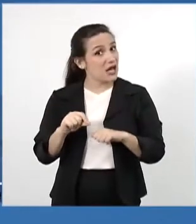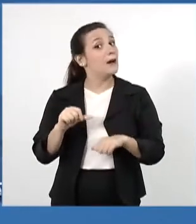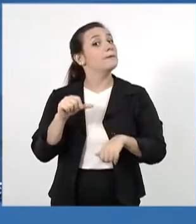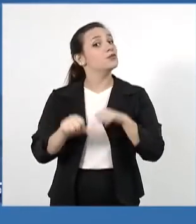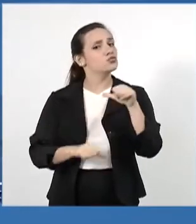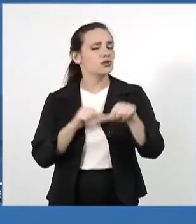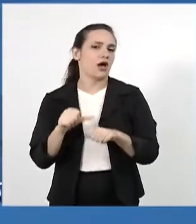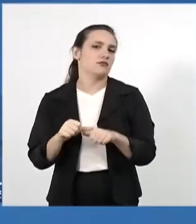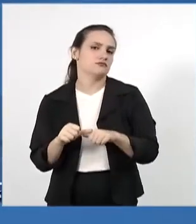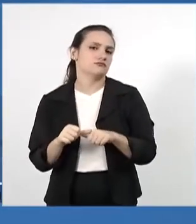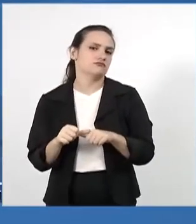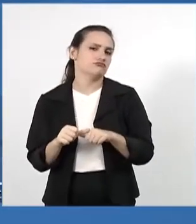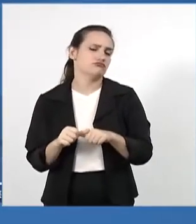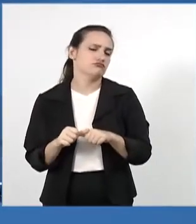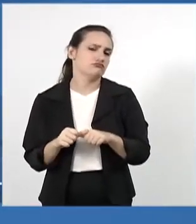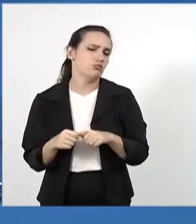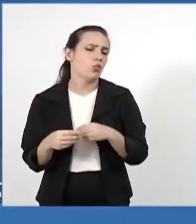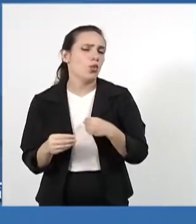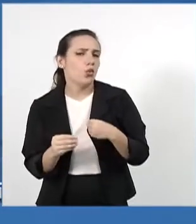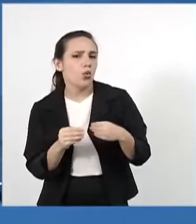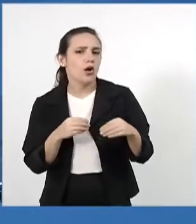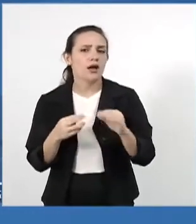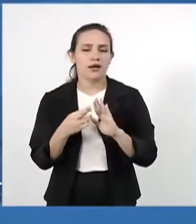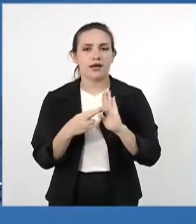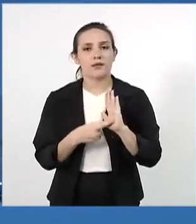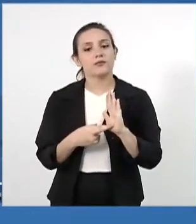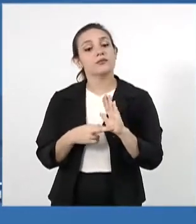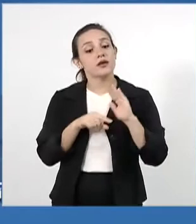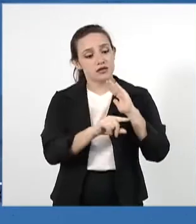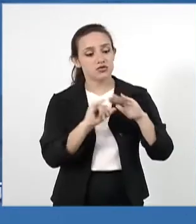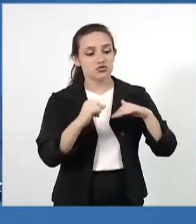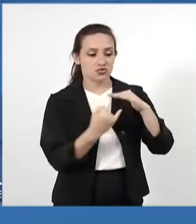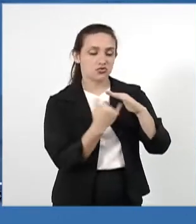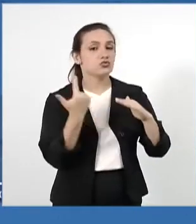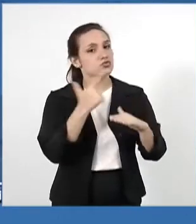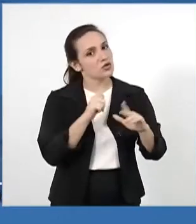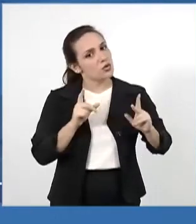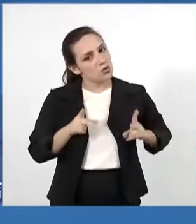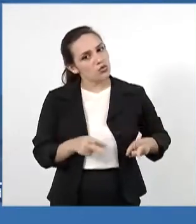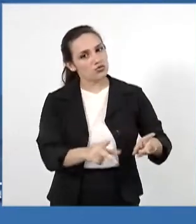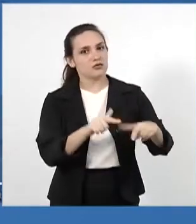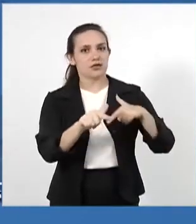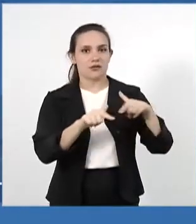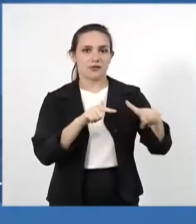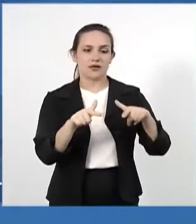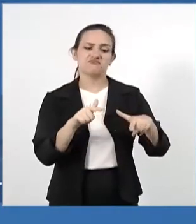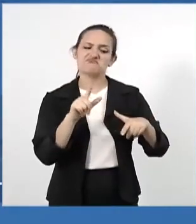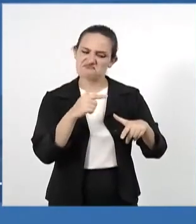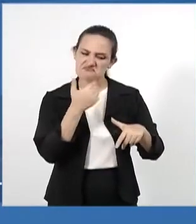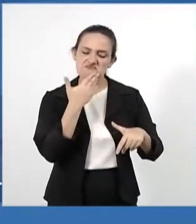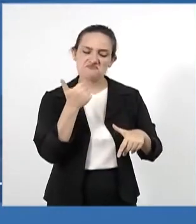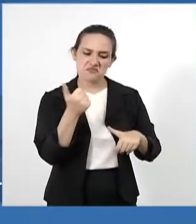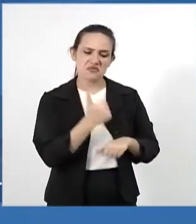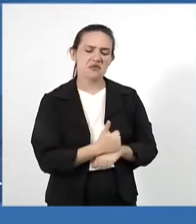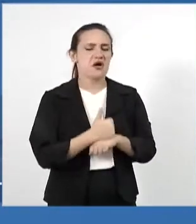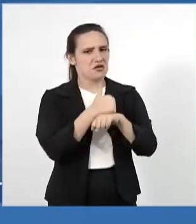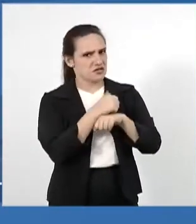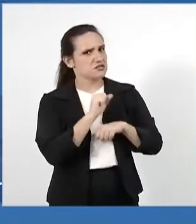que essas instituições continuem realizando esse trabalho, né, de qualidade que